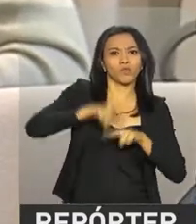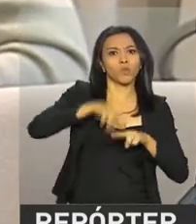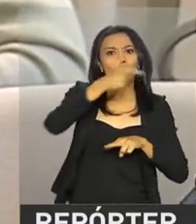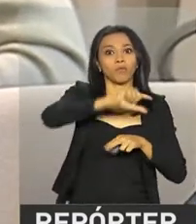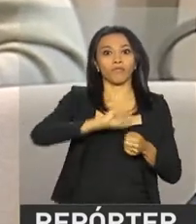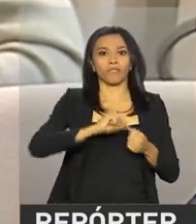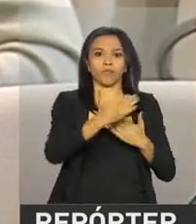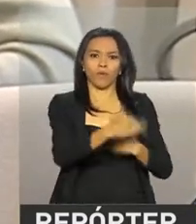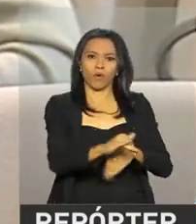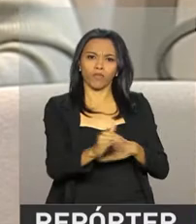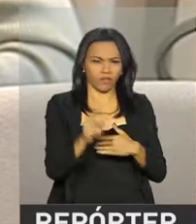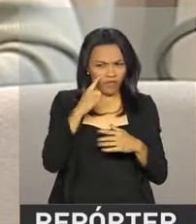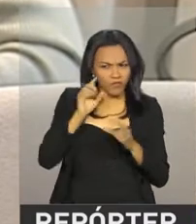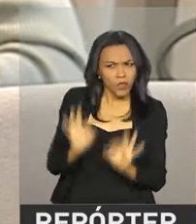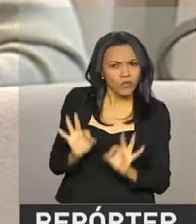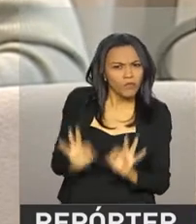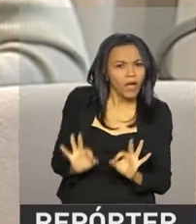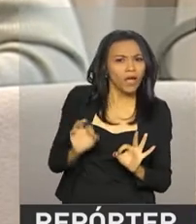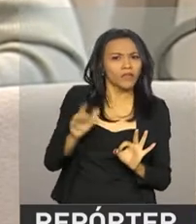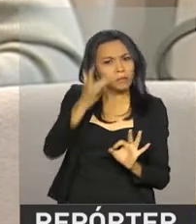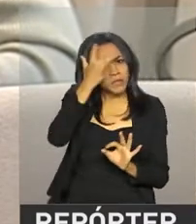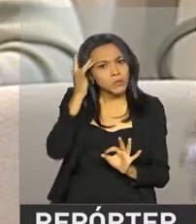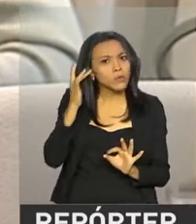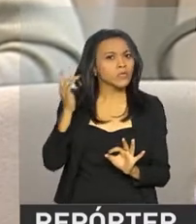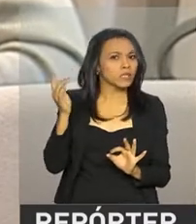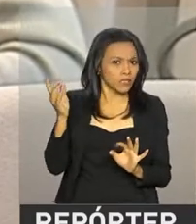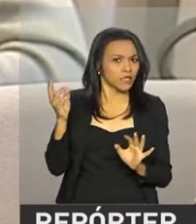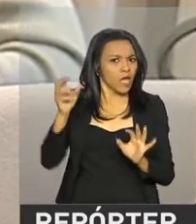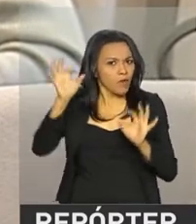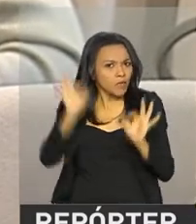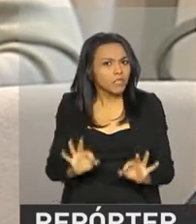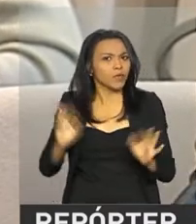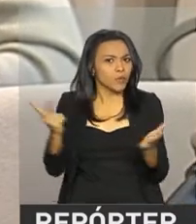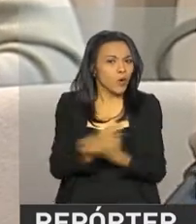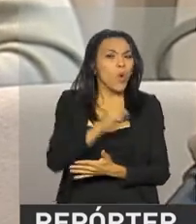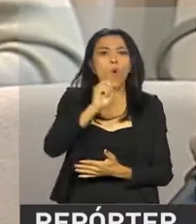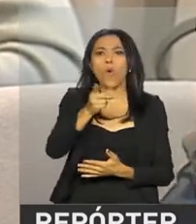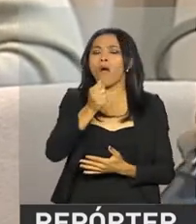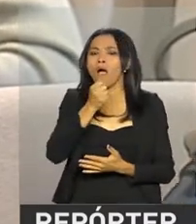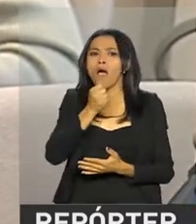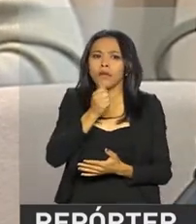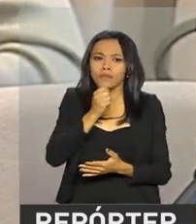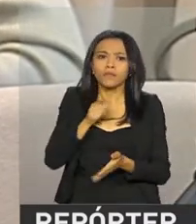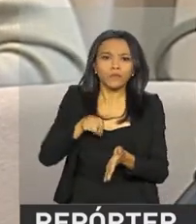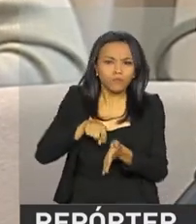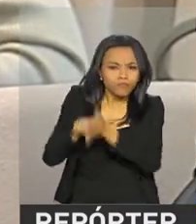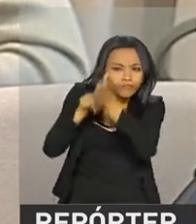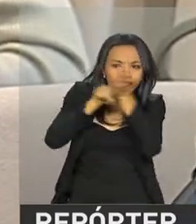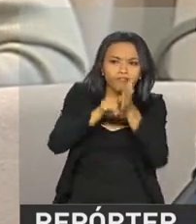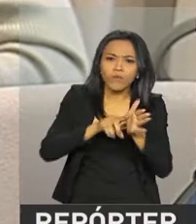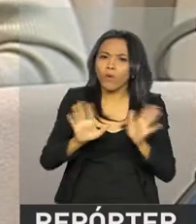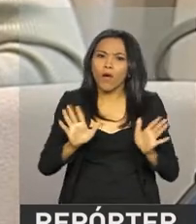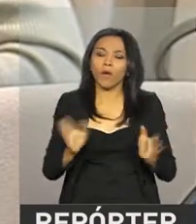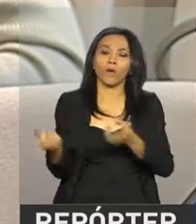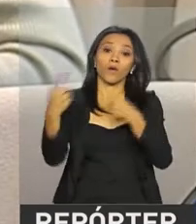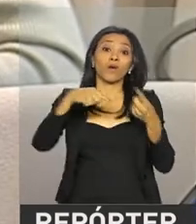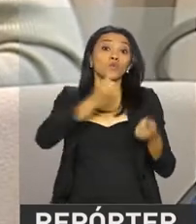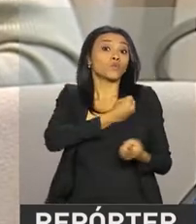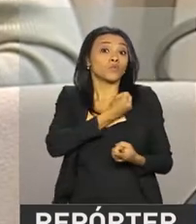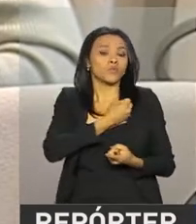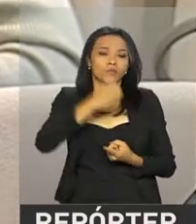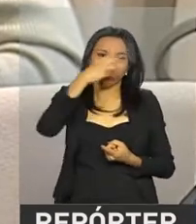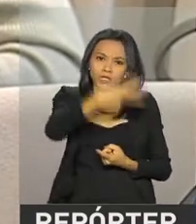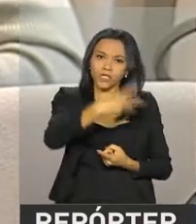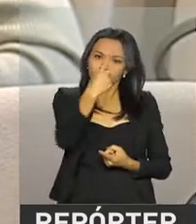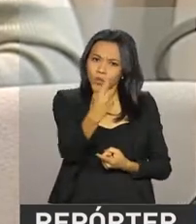foi confirmado de realmente haver uma tentativa de fraude ou se isso ainda está sob investigação. E depois, em relação aos números, são 31 pessoas que